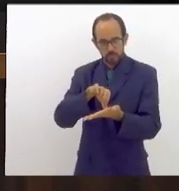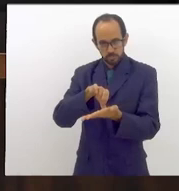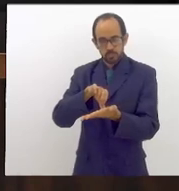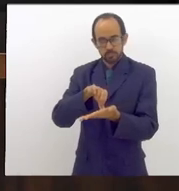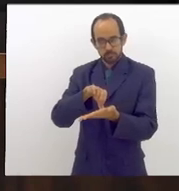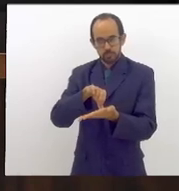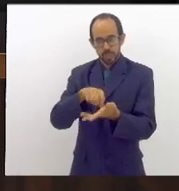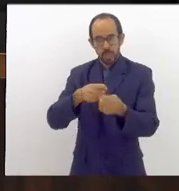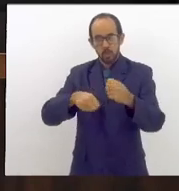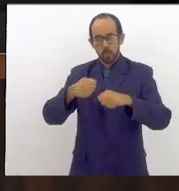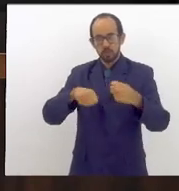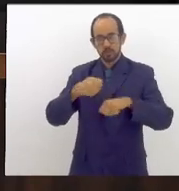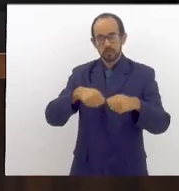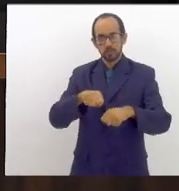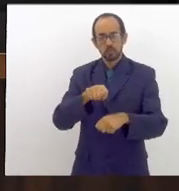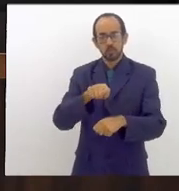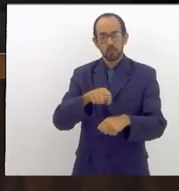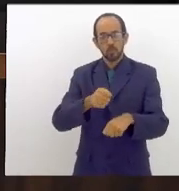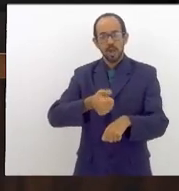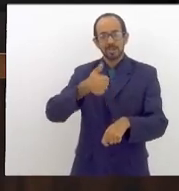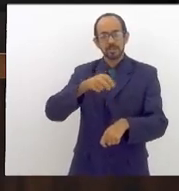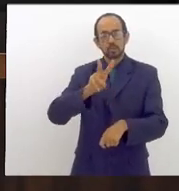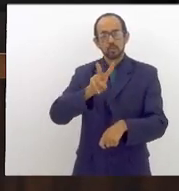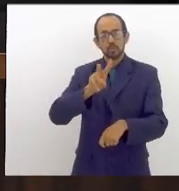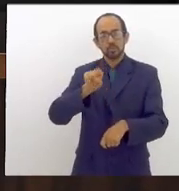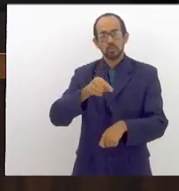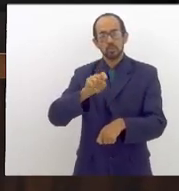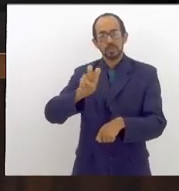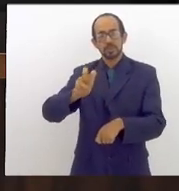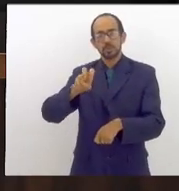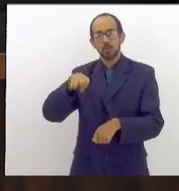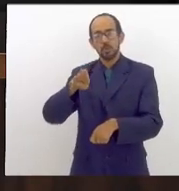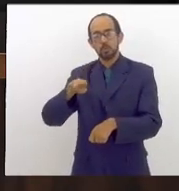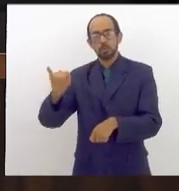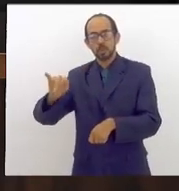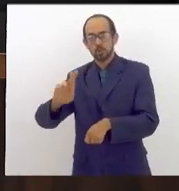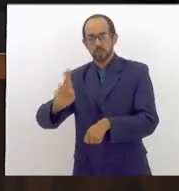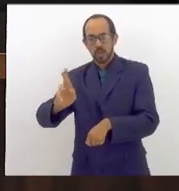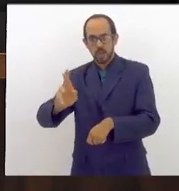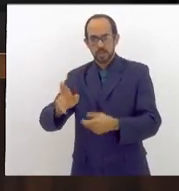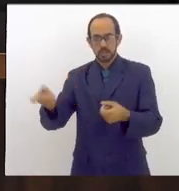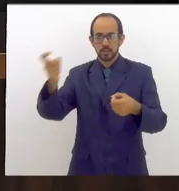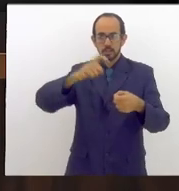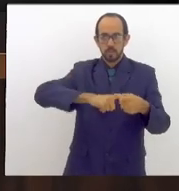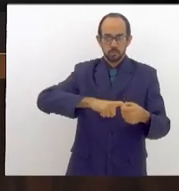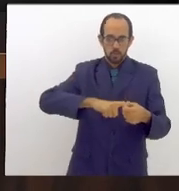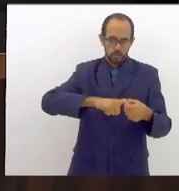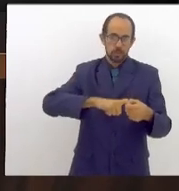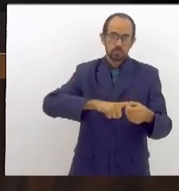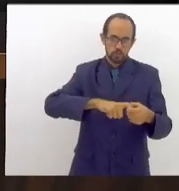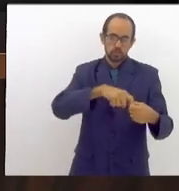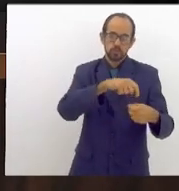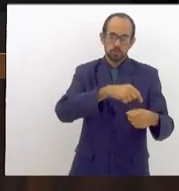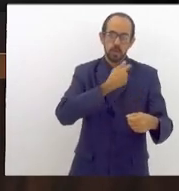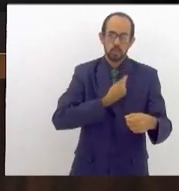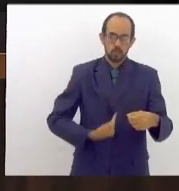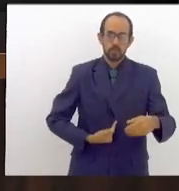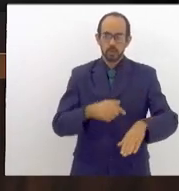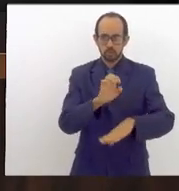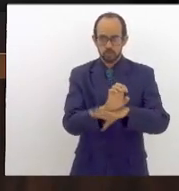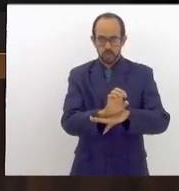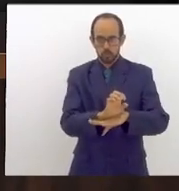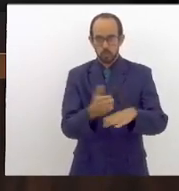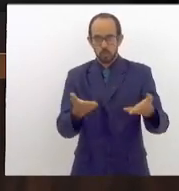quase 2.5 bilhões de reais do nosso orçamento e devolvemos aos cofres do Estado hoje devolvemos